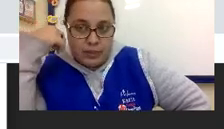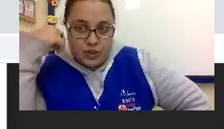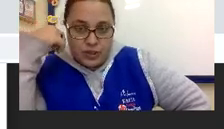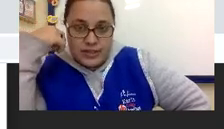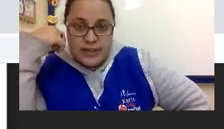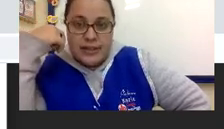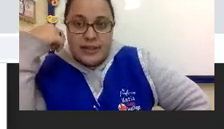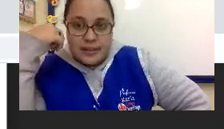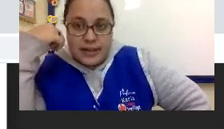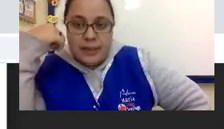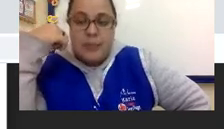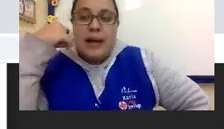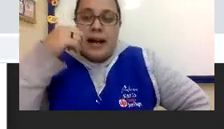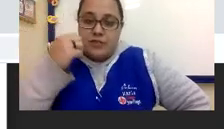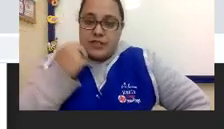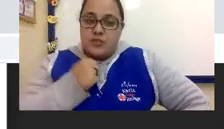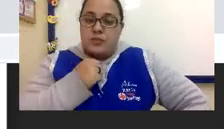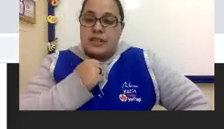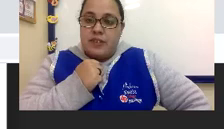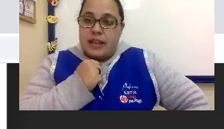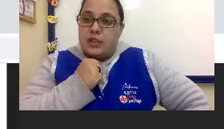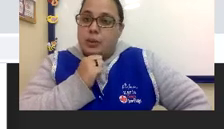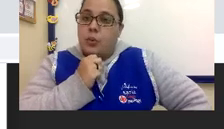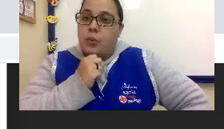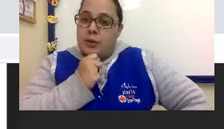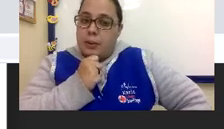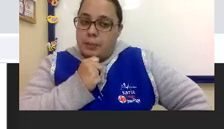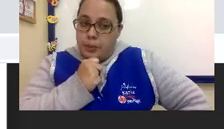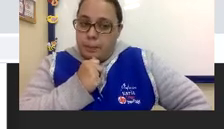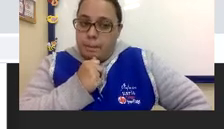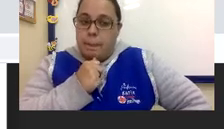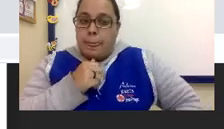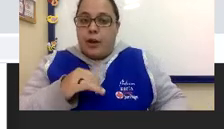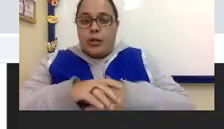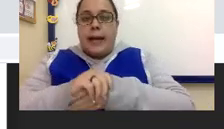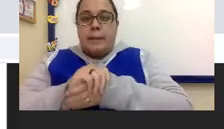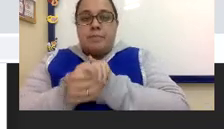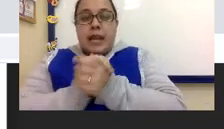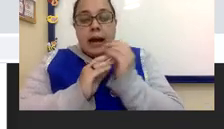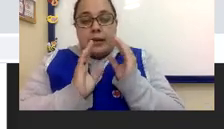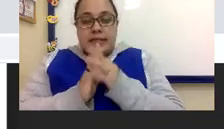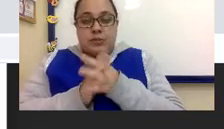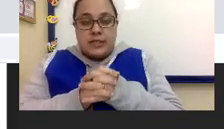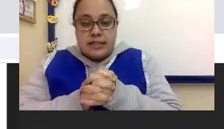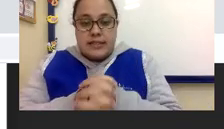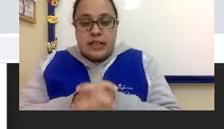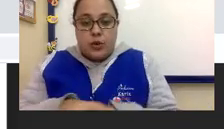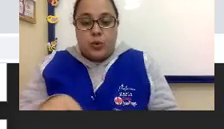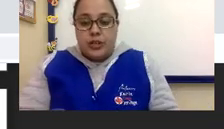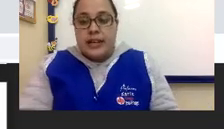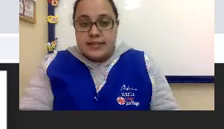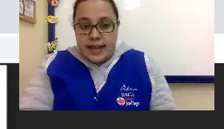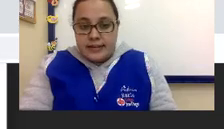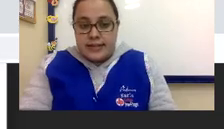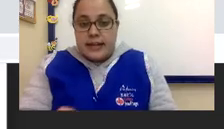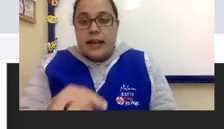alimentação pastosa, né? Aí vocês vão escrever aí na número 4 para Pro, ok? A questãozinha 5